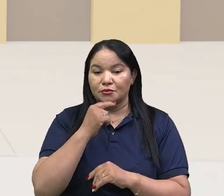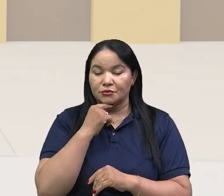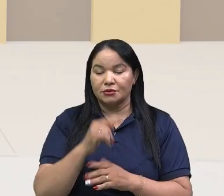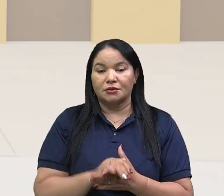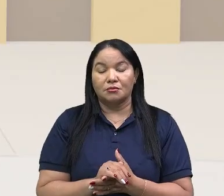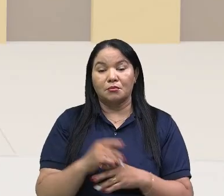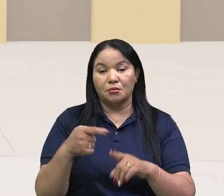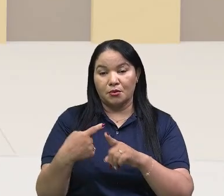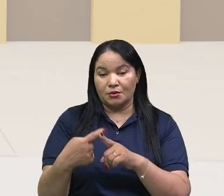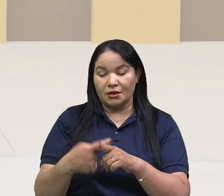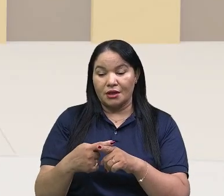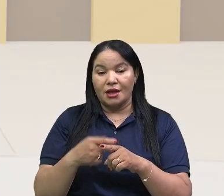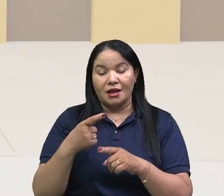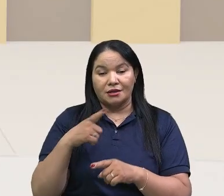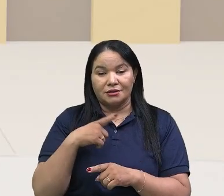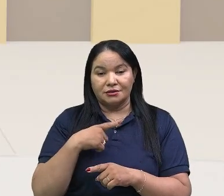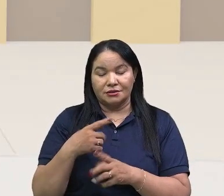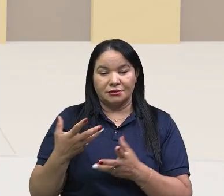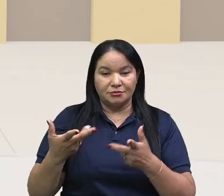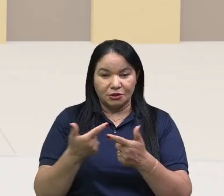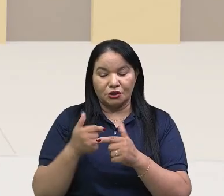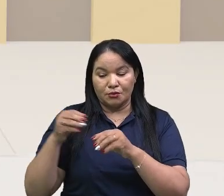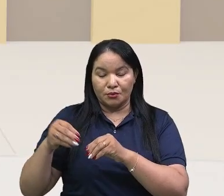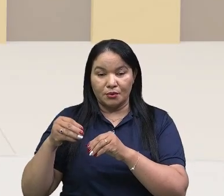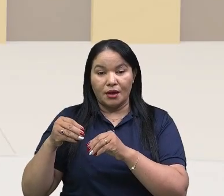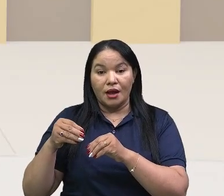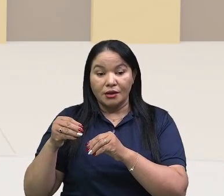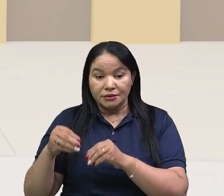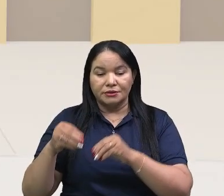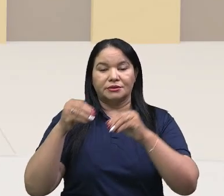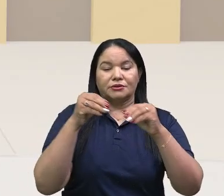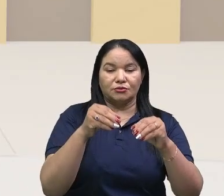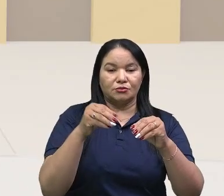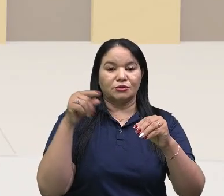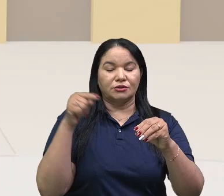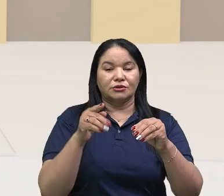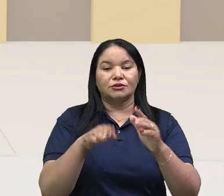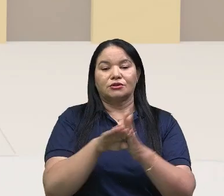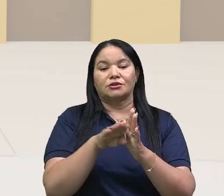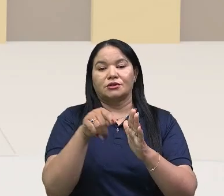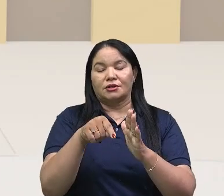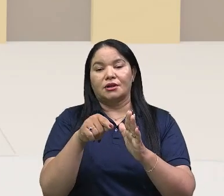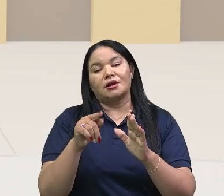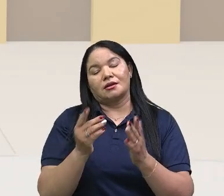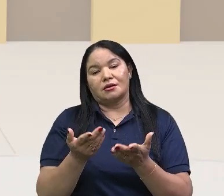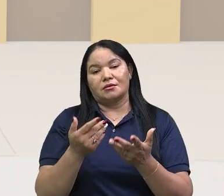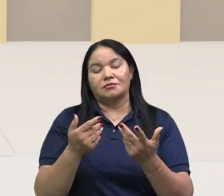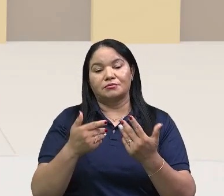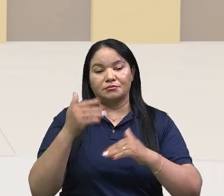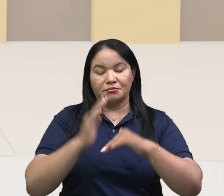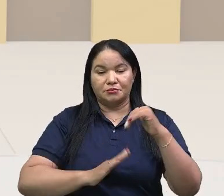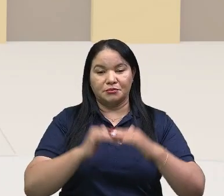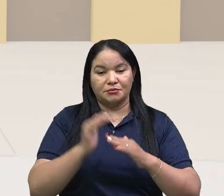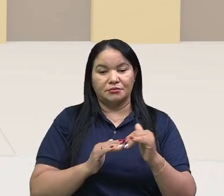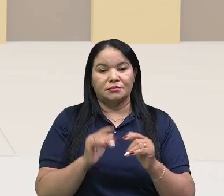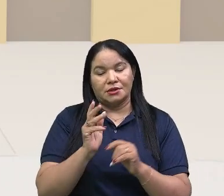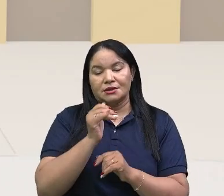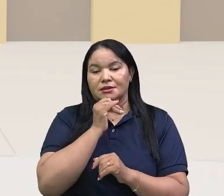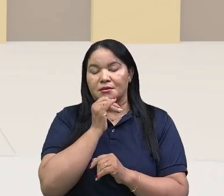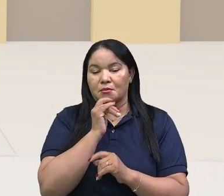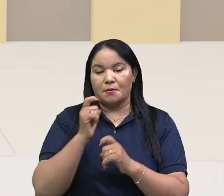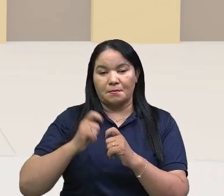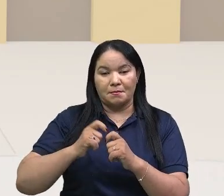Então, perda de trabalhadores especializados, né, como médicos e engenheiros, por exemplo.